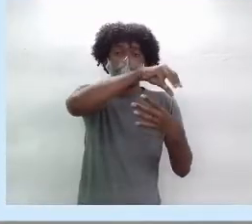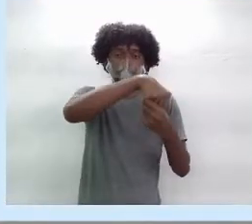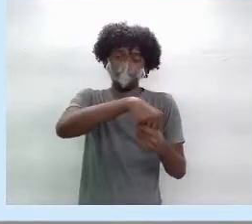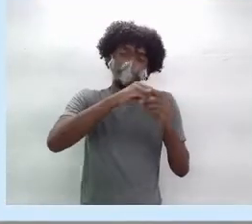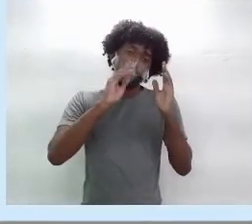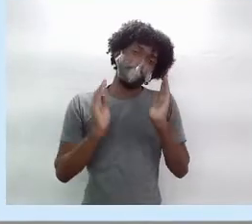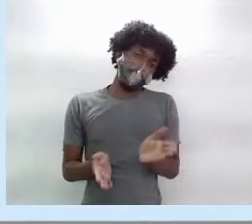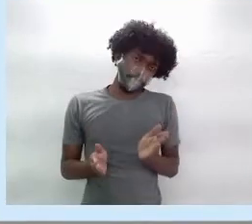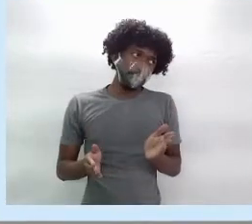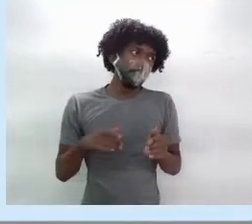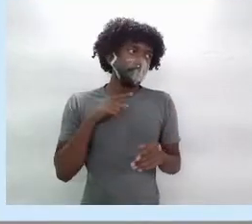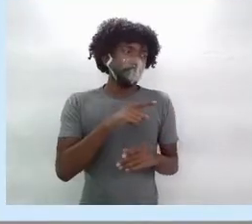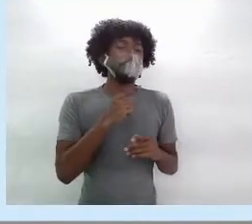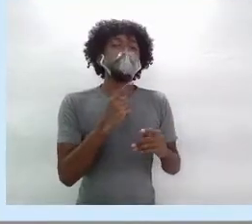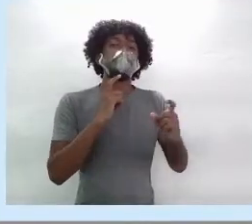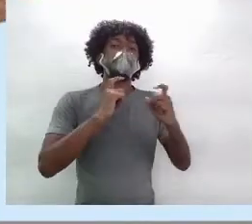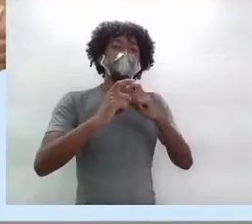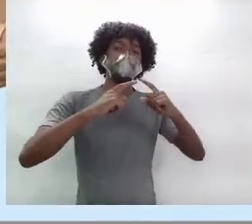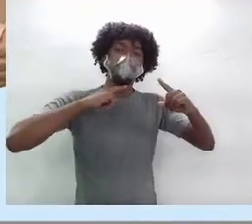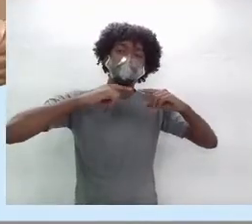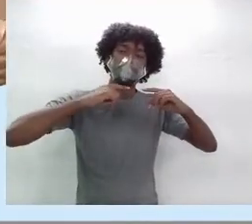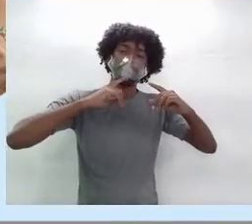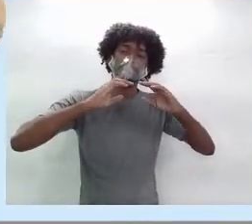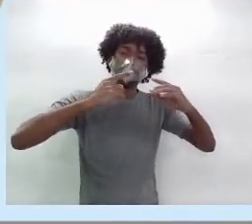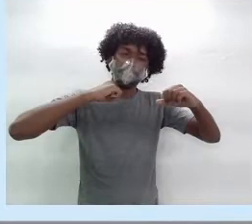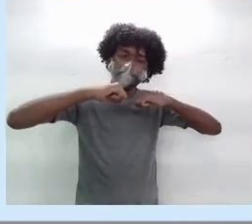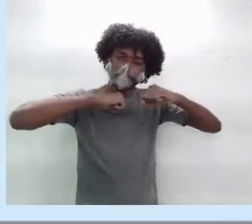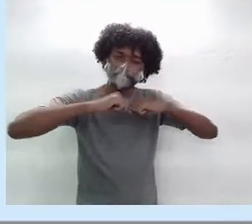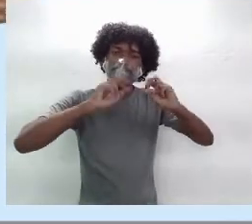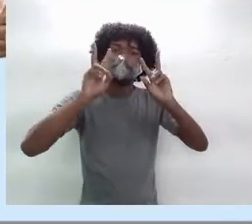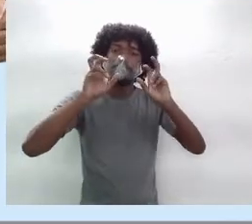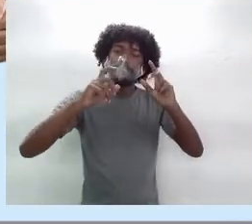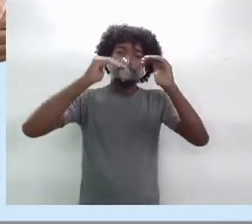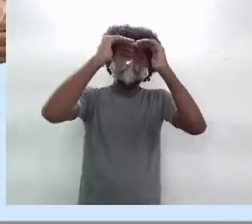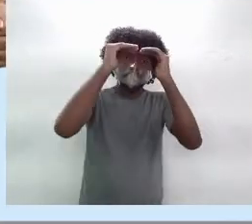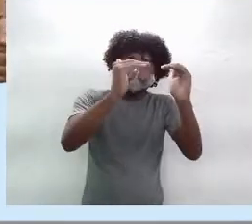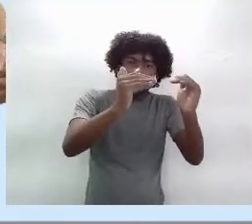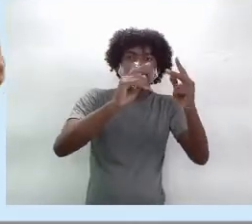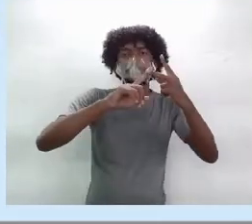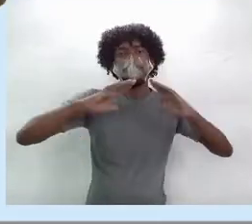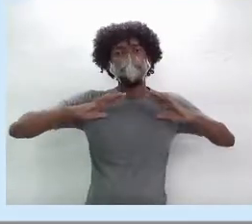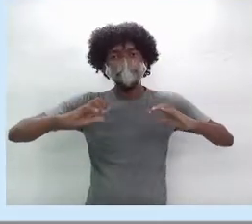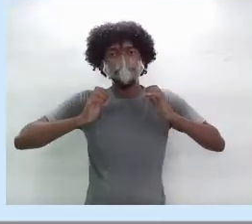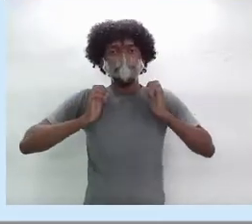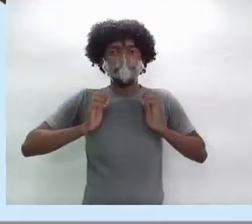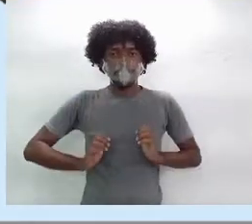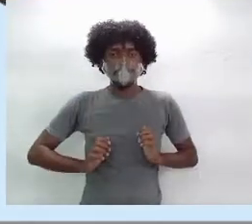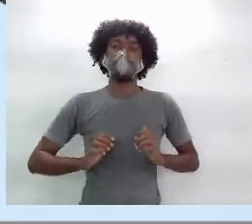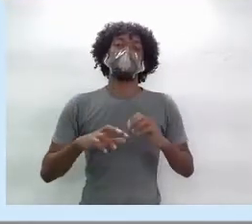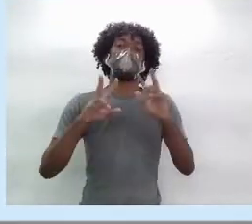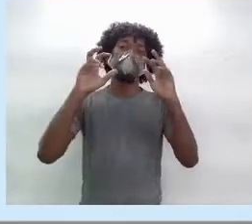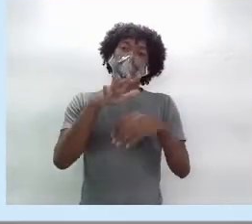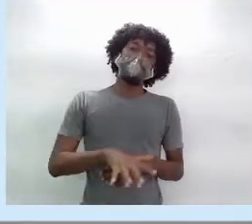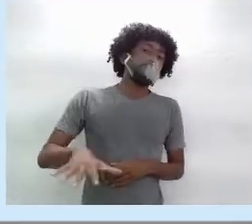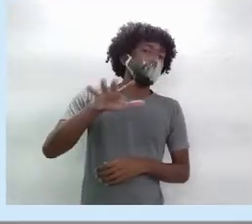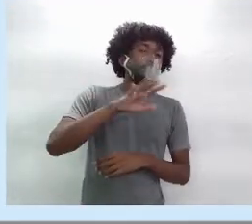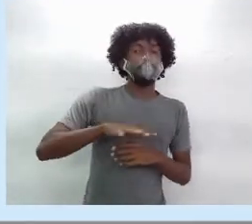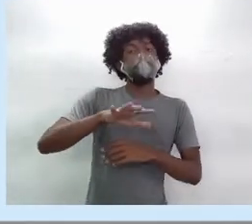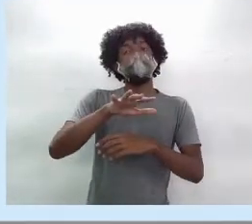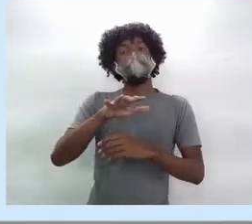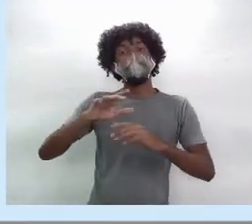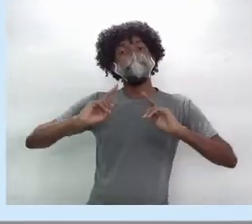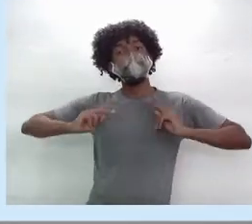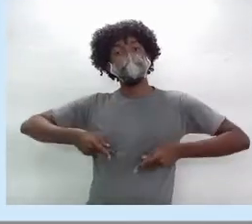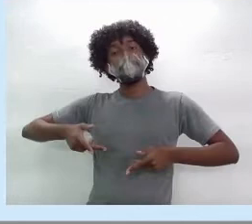nós debatemos a ética, o respeito, certo? À humanidade. Vejam só